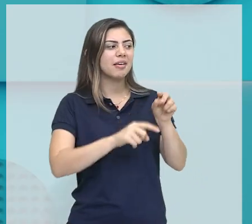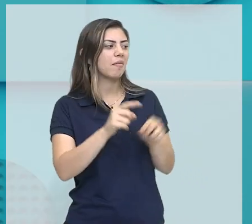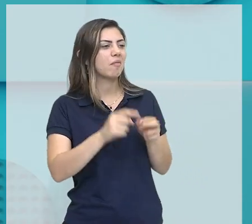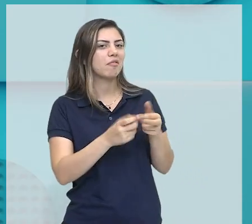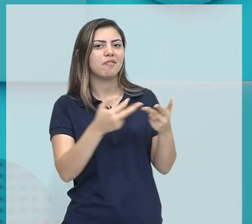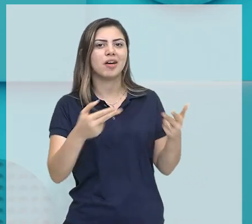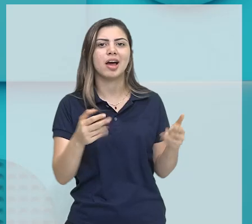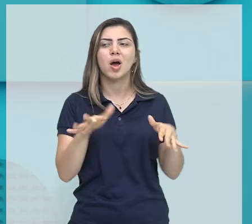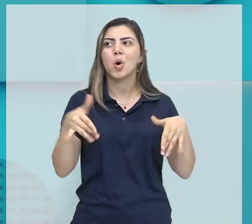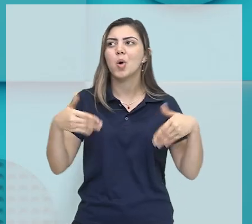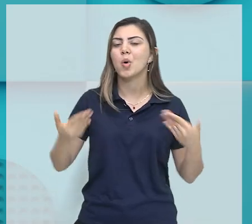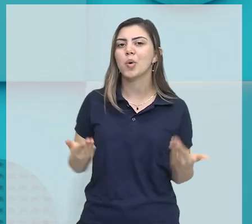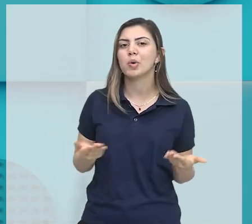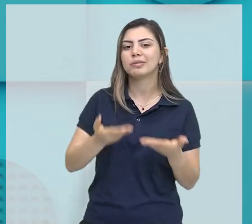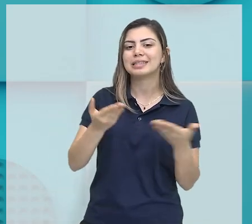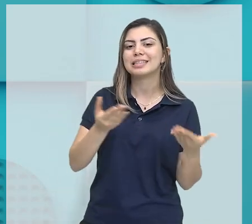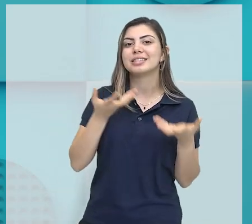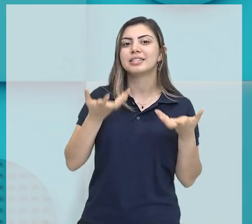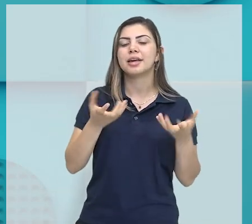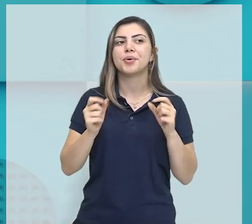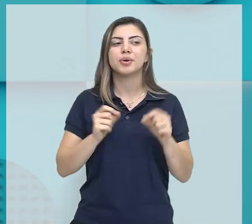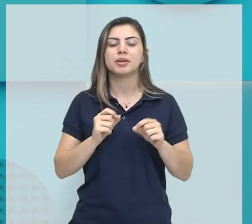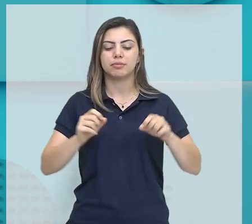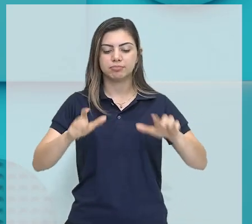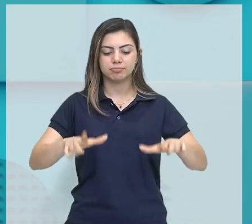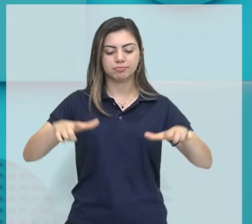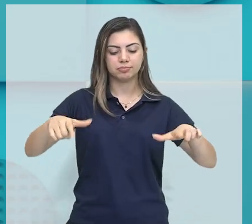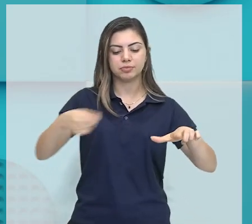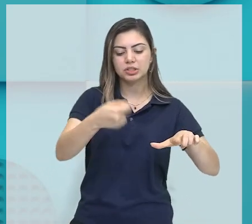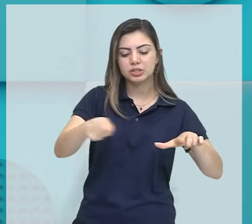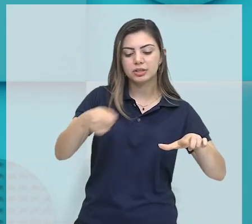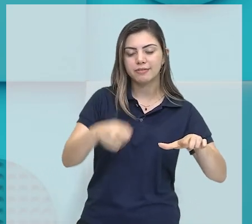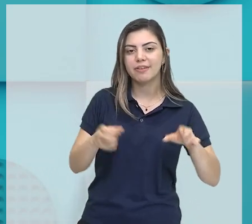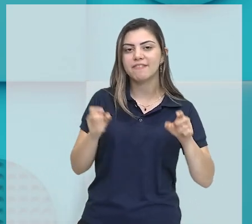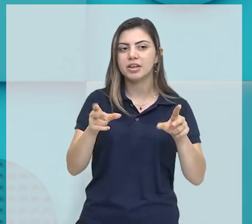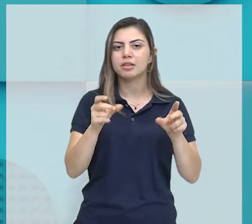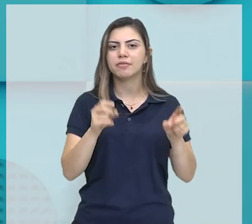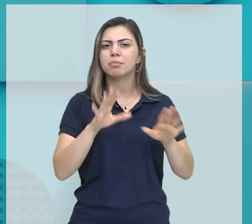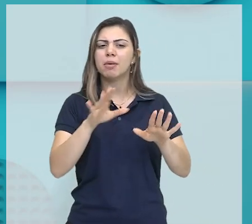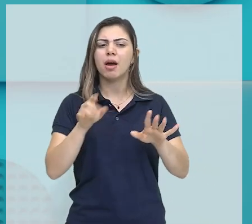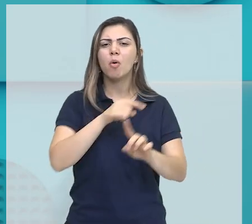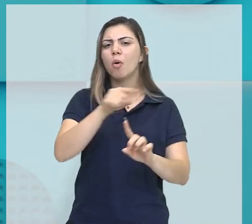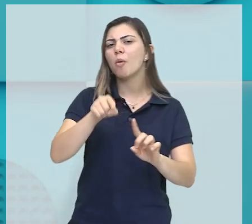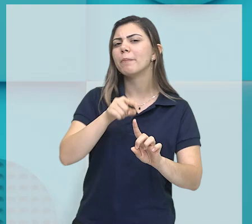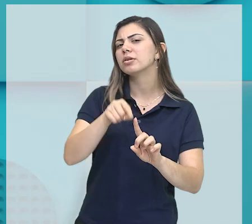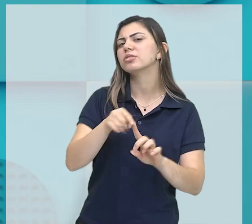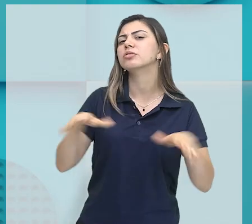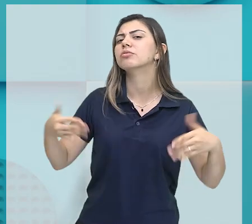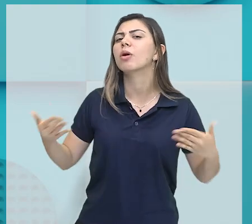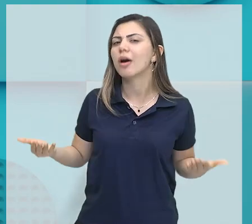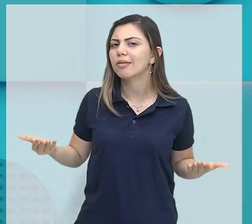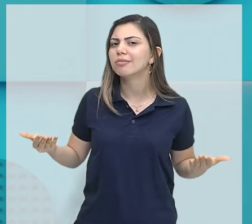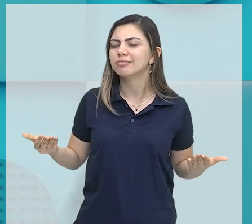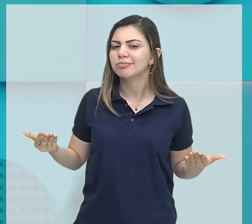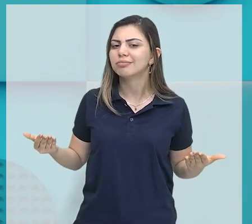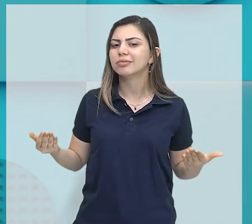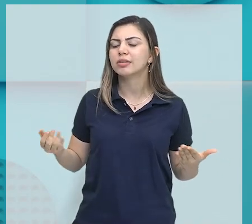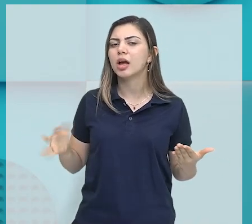coisa, ou mesmo fazer lá uma placa para vender, qual é o intuito, né, qual é